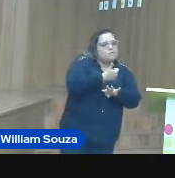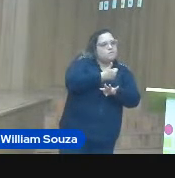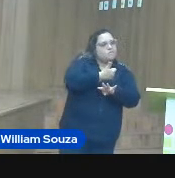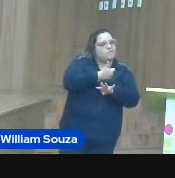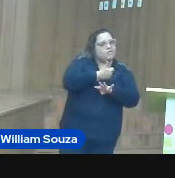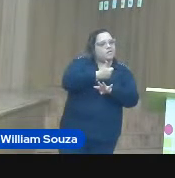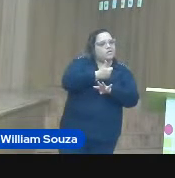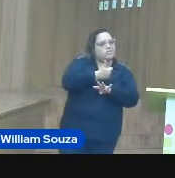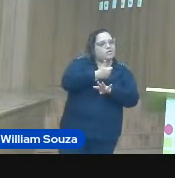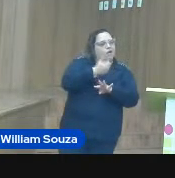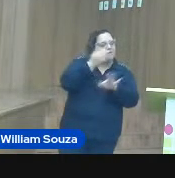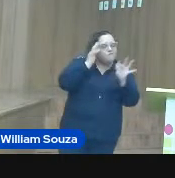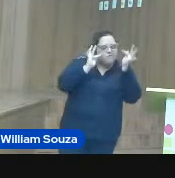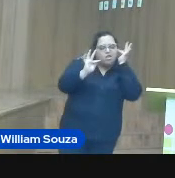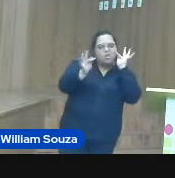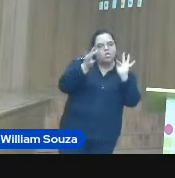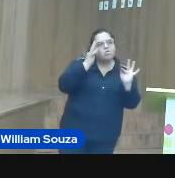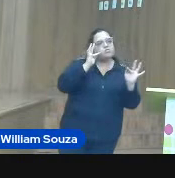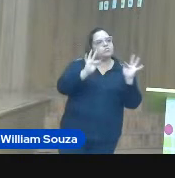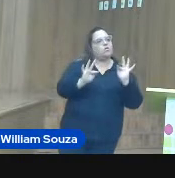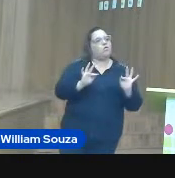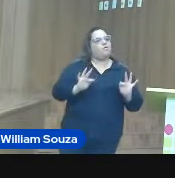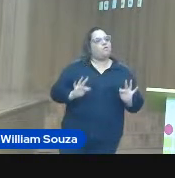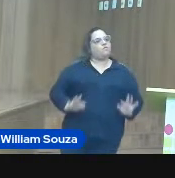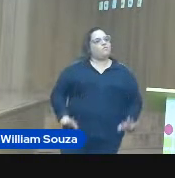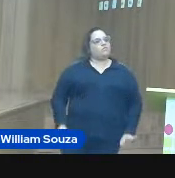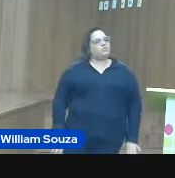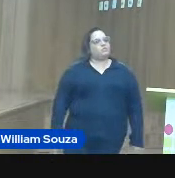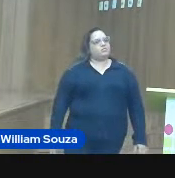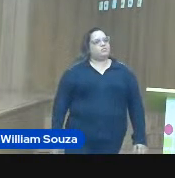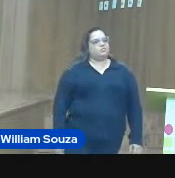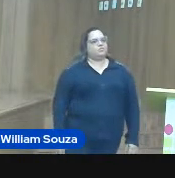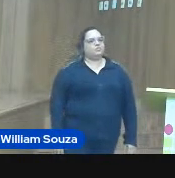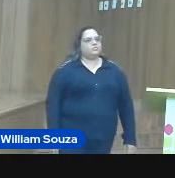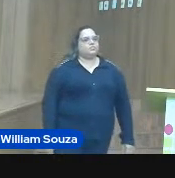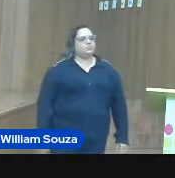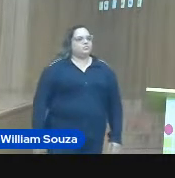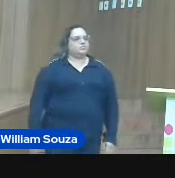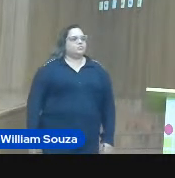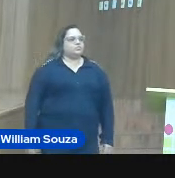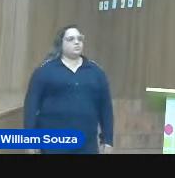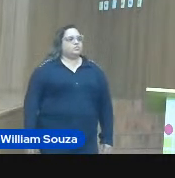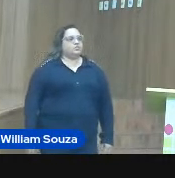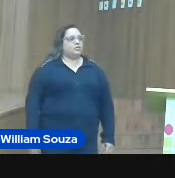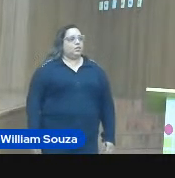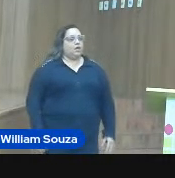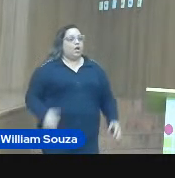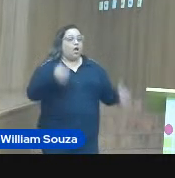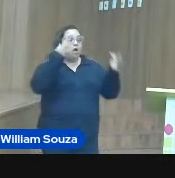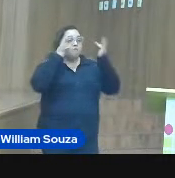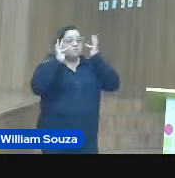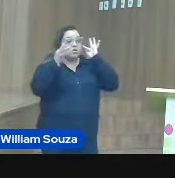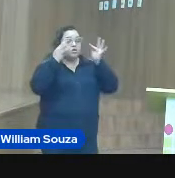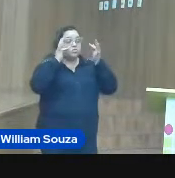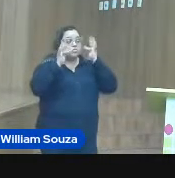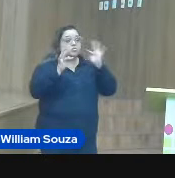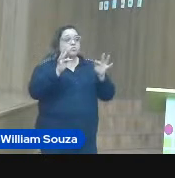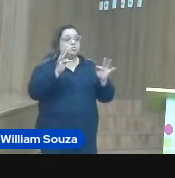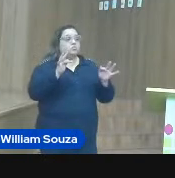platônica, né? É uma mentira, quer dizer, o platonismo nem epistemologia